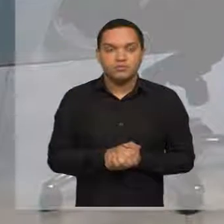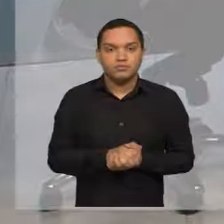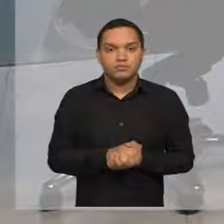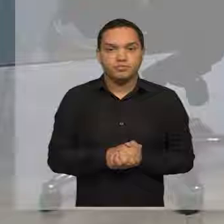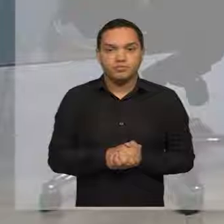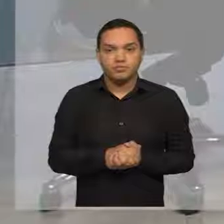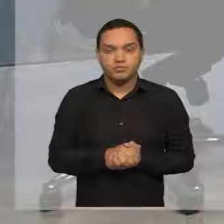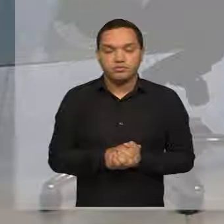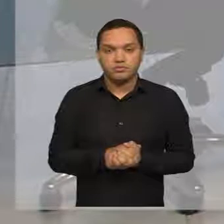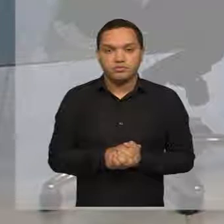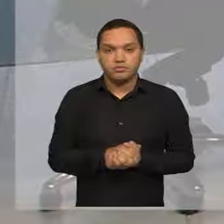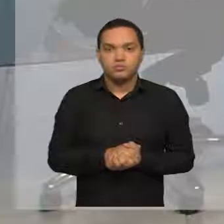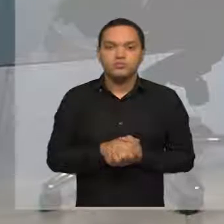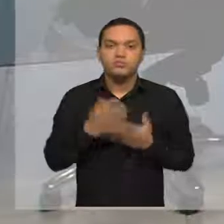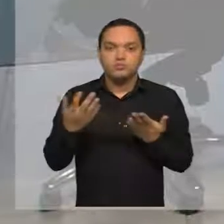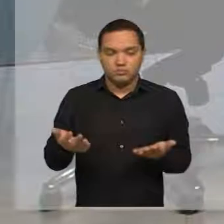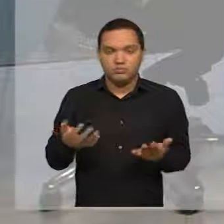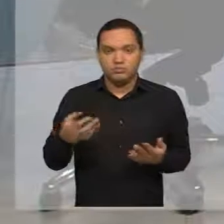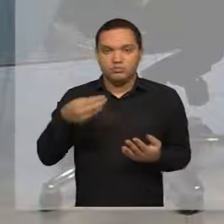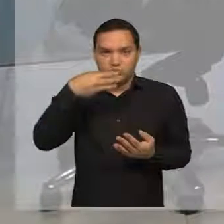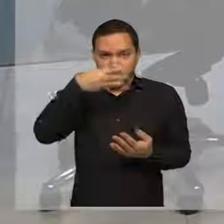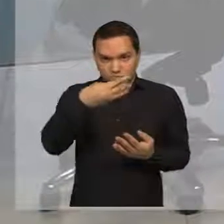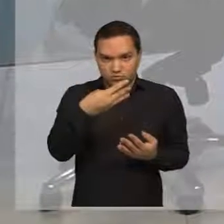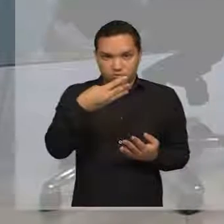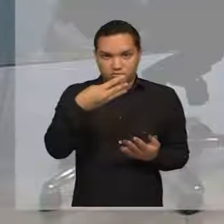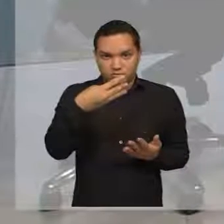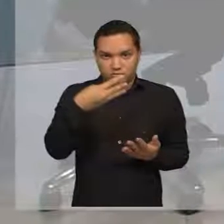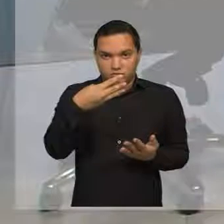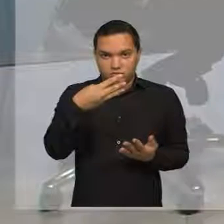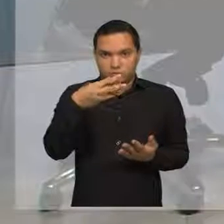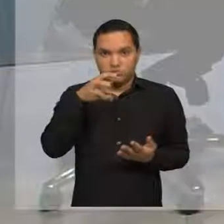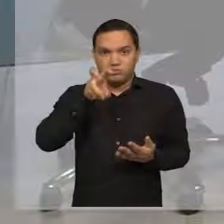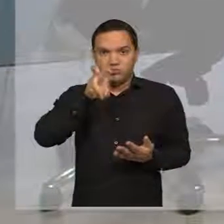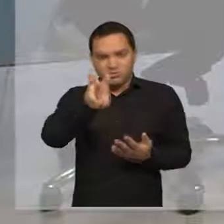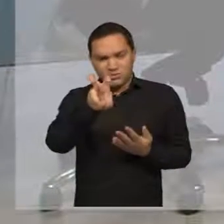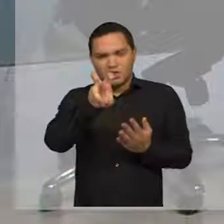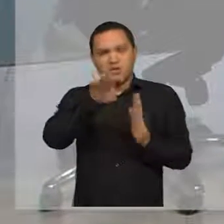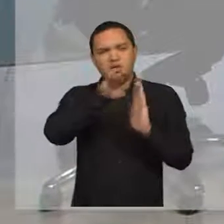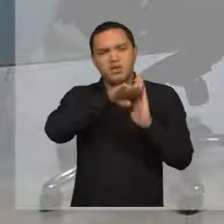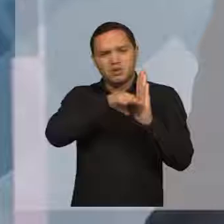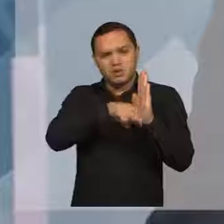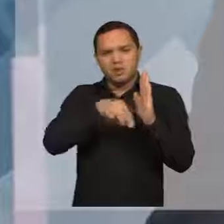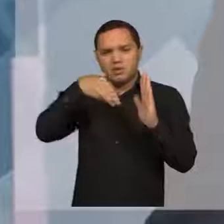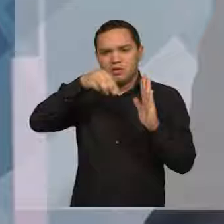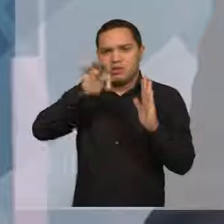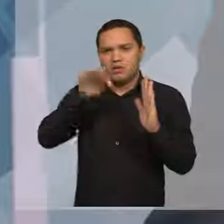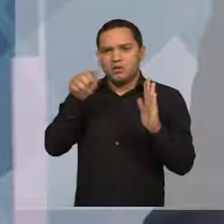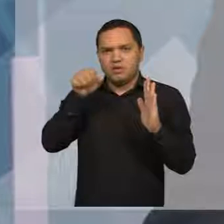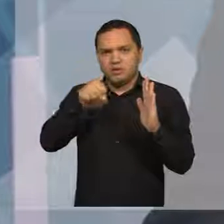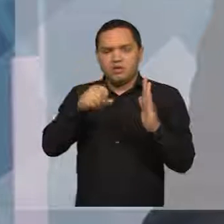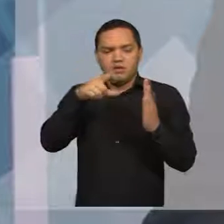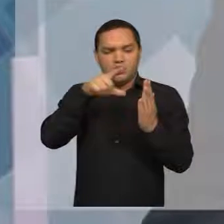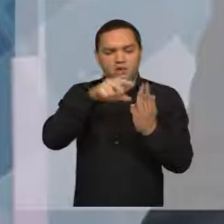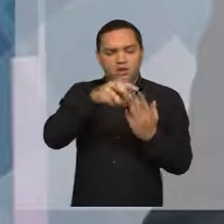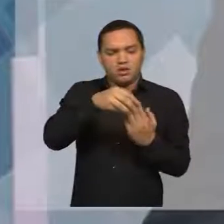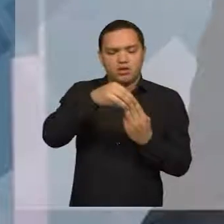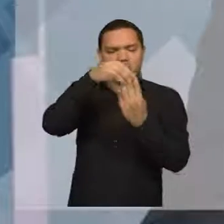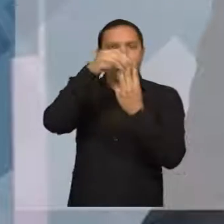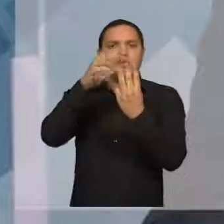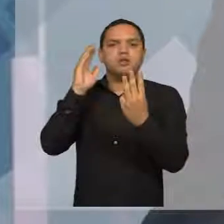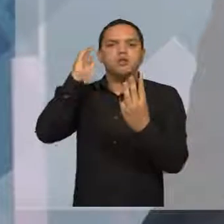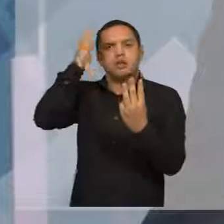assim, objetivamente, você em 35 metas, a gente pinça aí essas 3 que